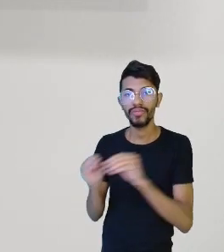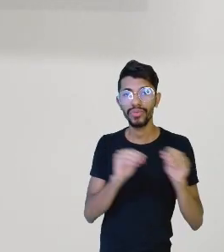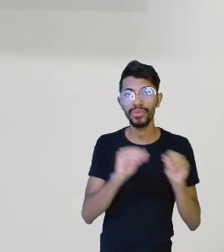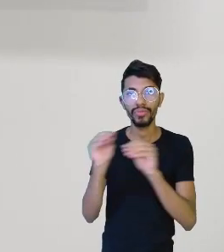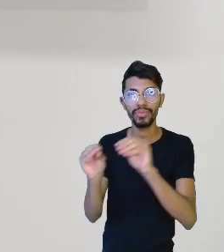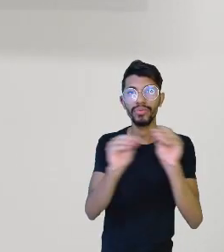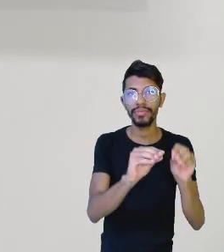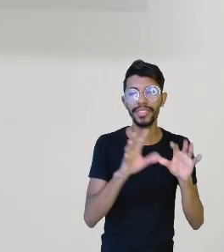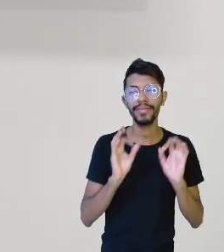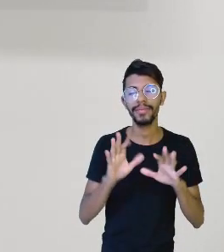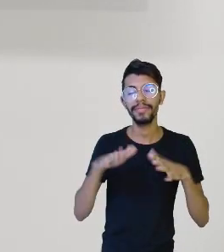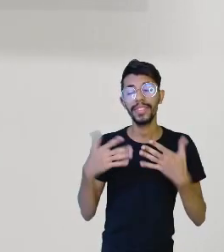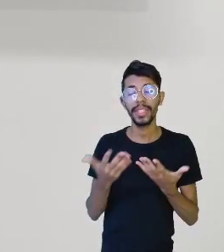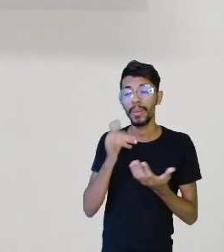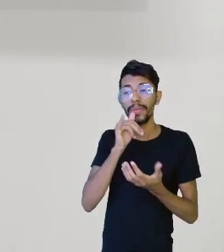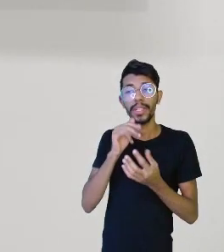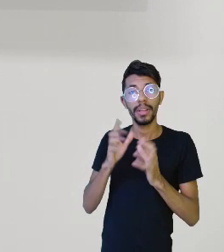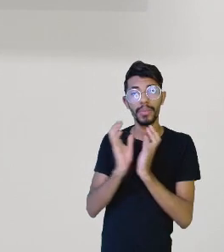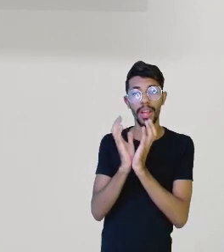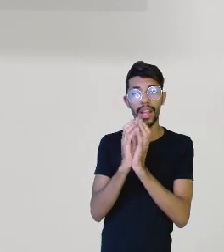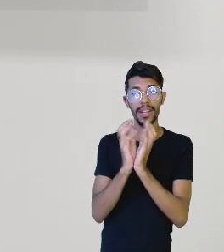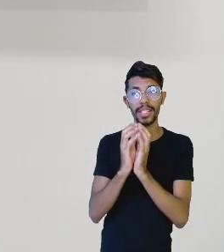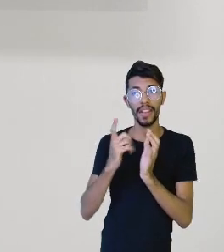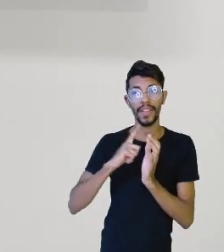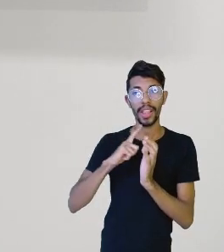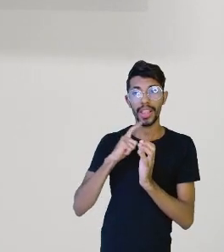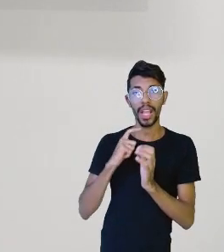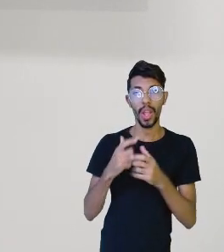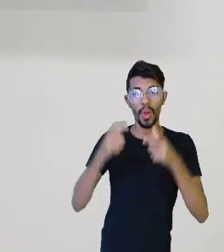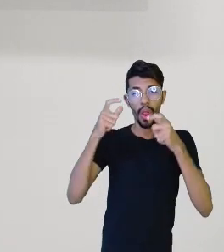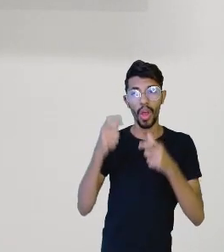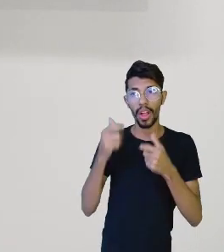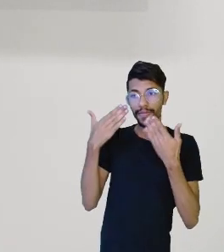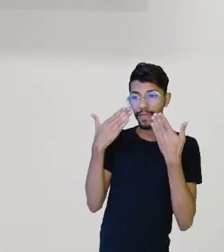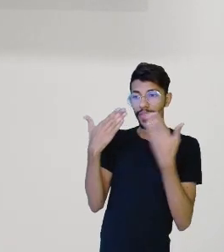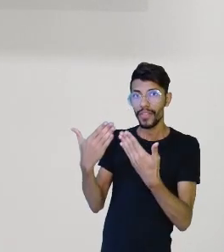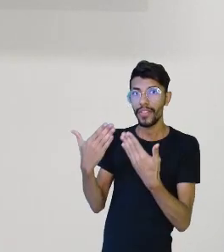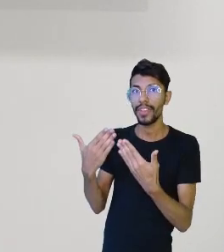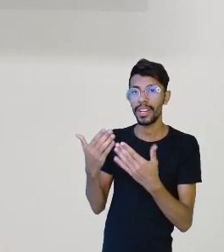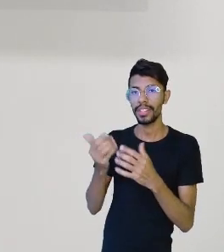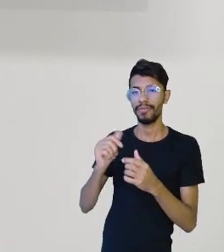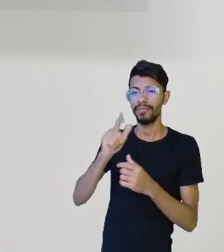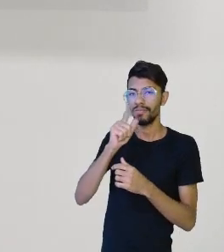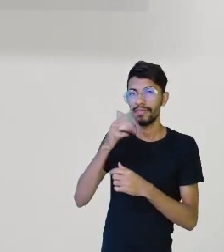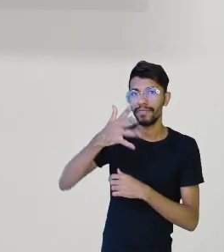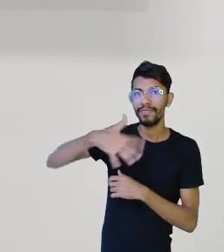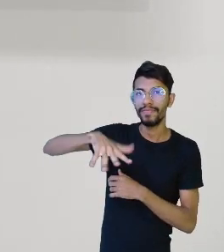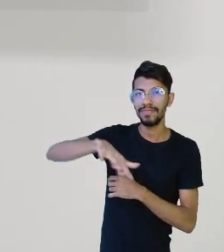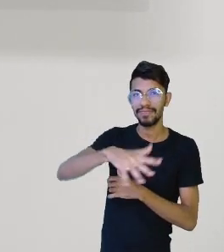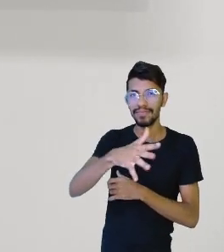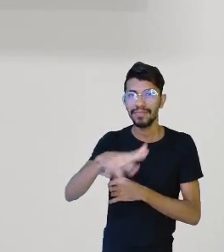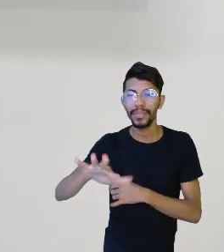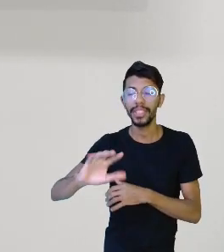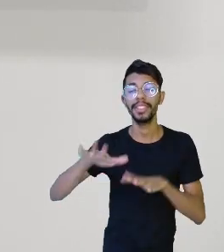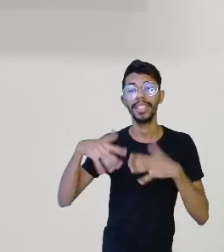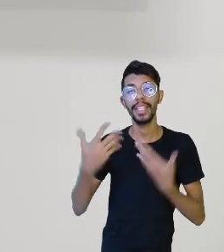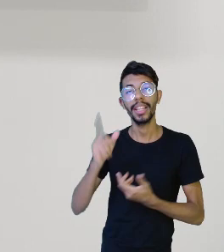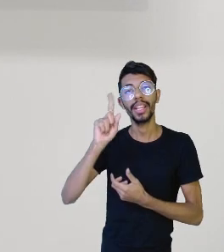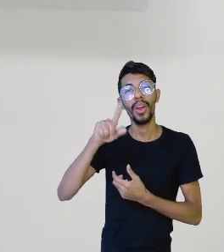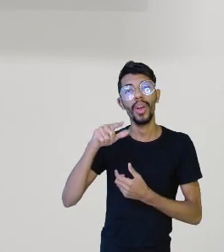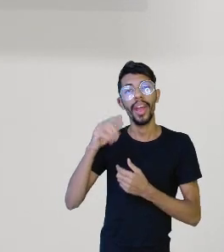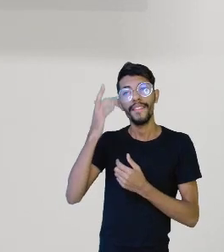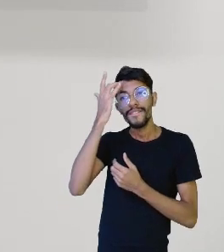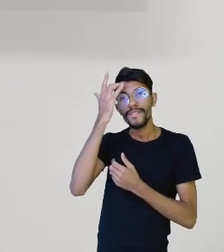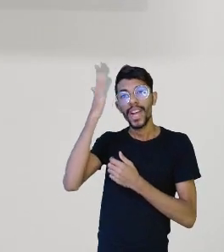aqui no globo terrestre, ele tem essa posição privilegiada em relação ao Oceano Atlântico, então ele